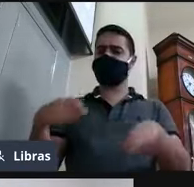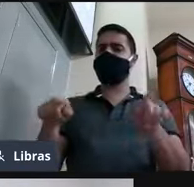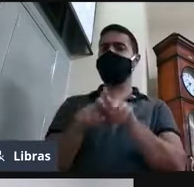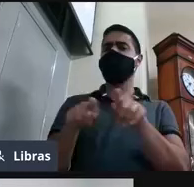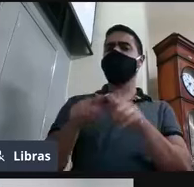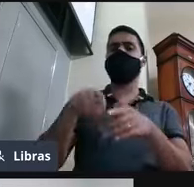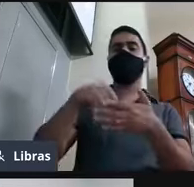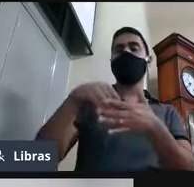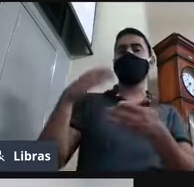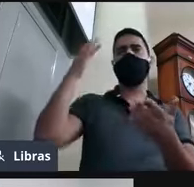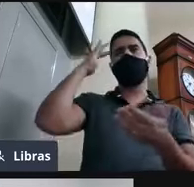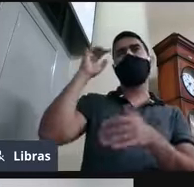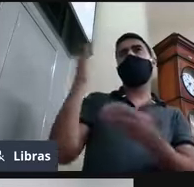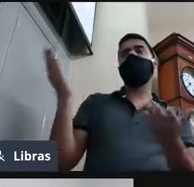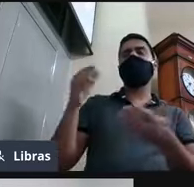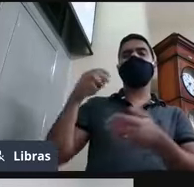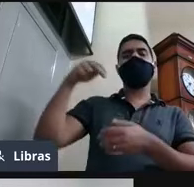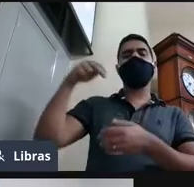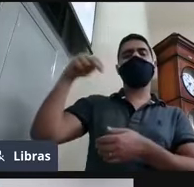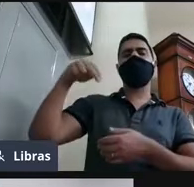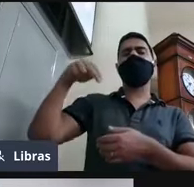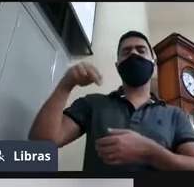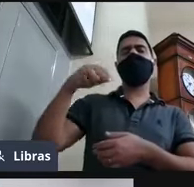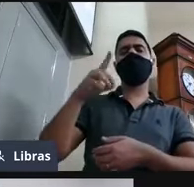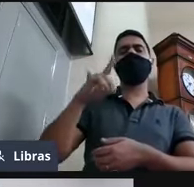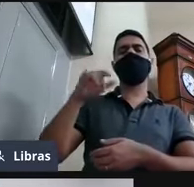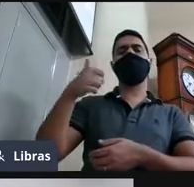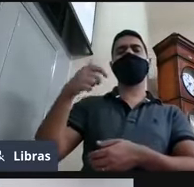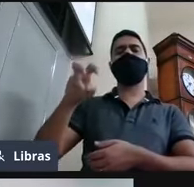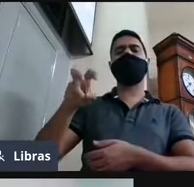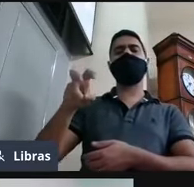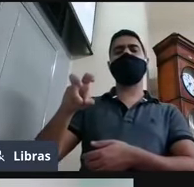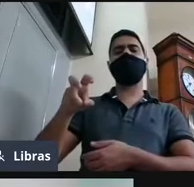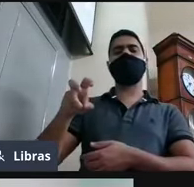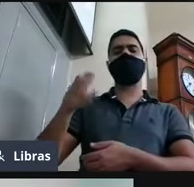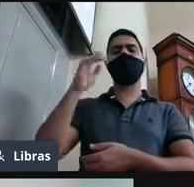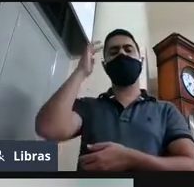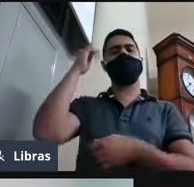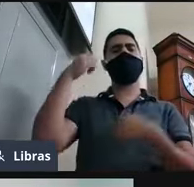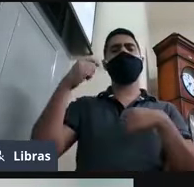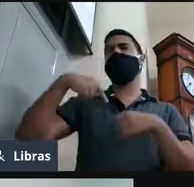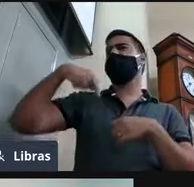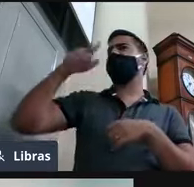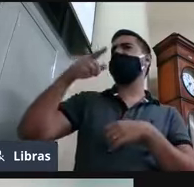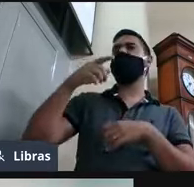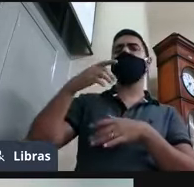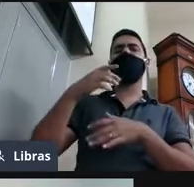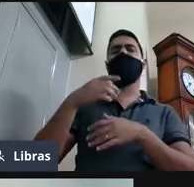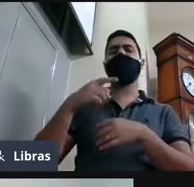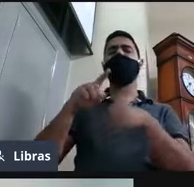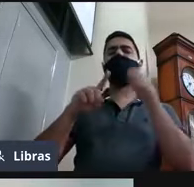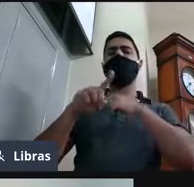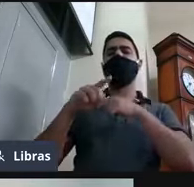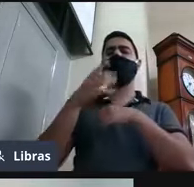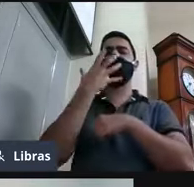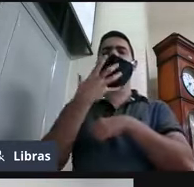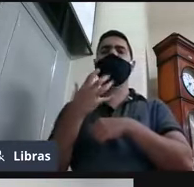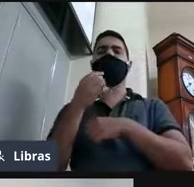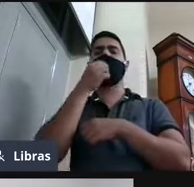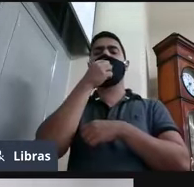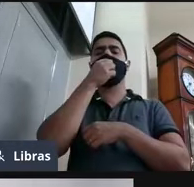ser em novembro, dia 15, eu acho que a eleição tem que ser lá para o mês de dezembro, para o prefeito já tomar